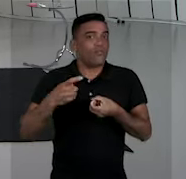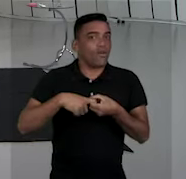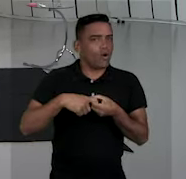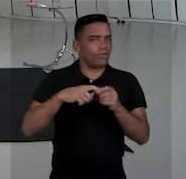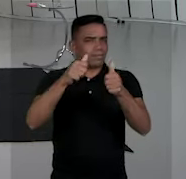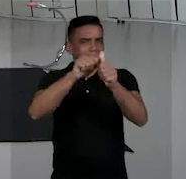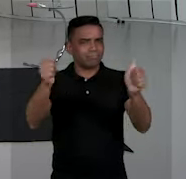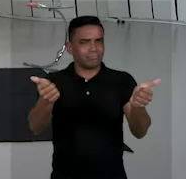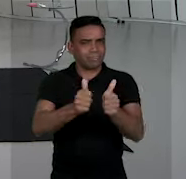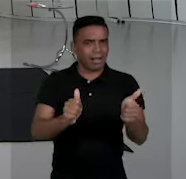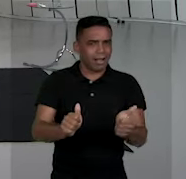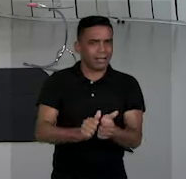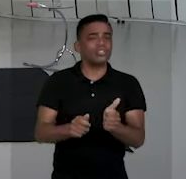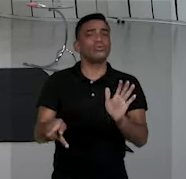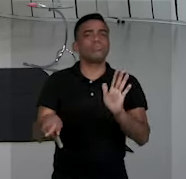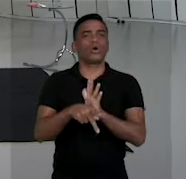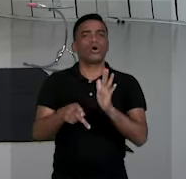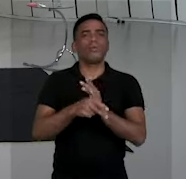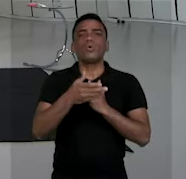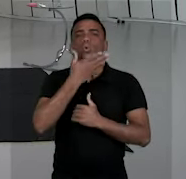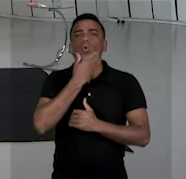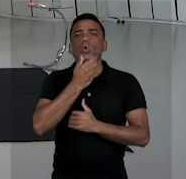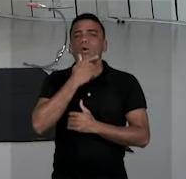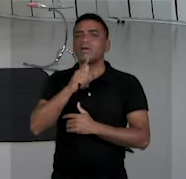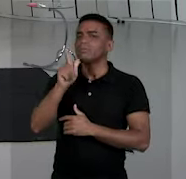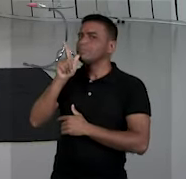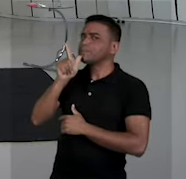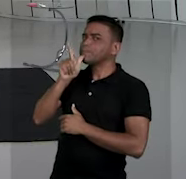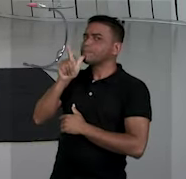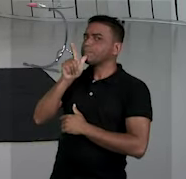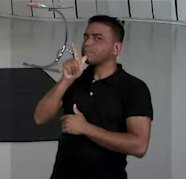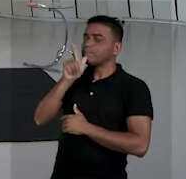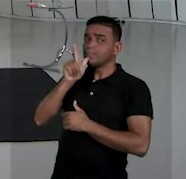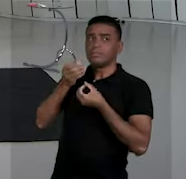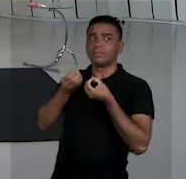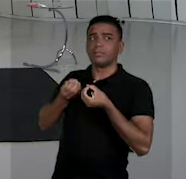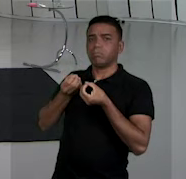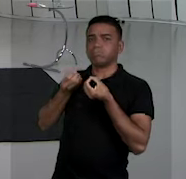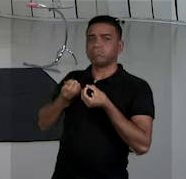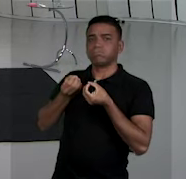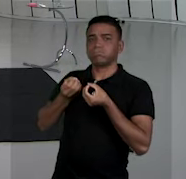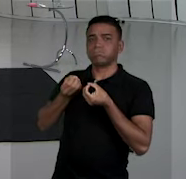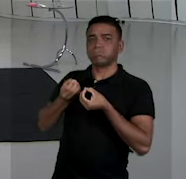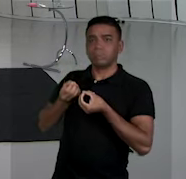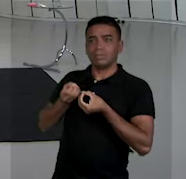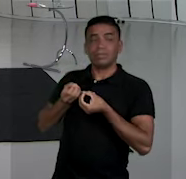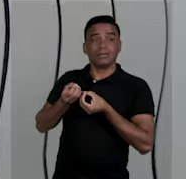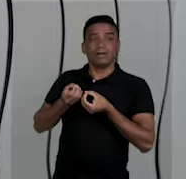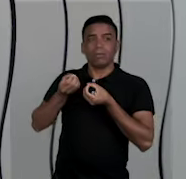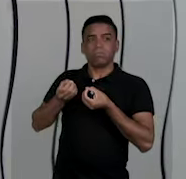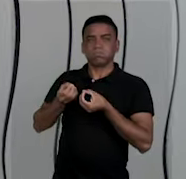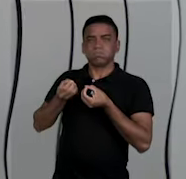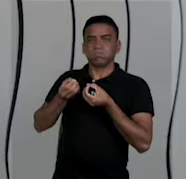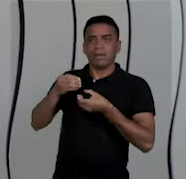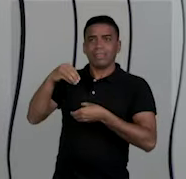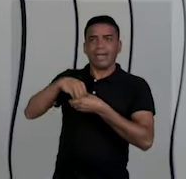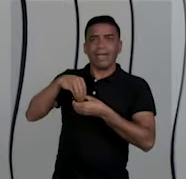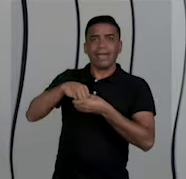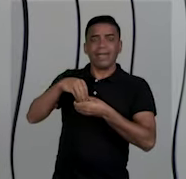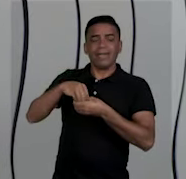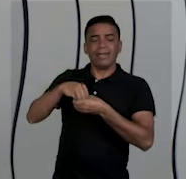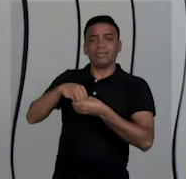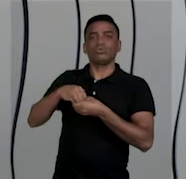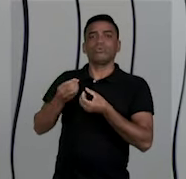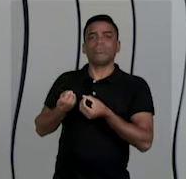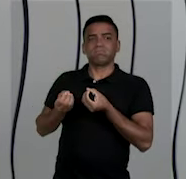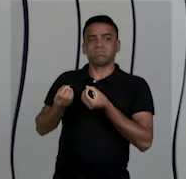imagem, né, do sistema reprodutor masculino, aqui um corte lateral de perfil, né, o testículo aqui dentro da bolsa escrotal,